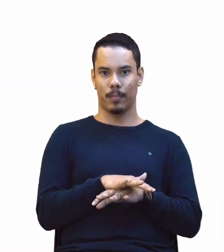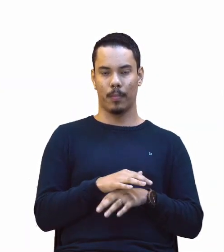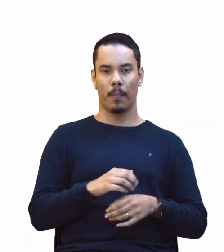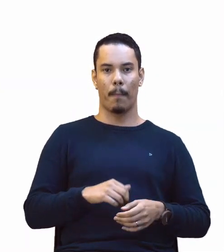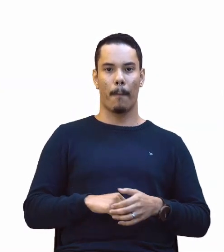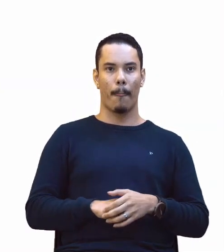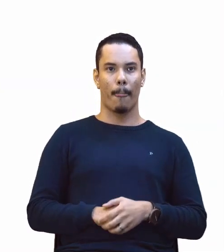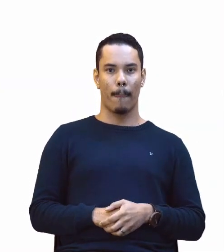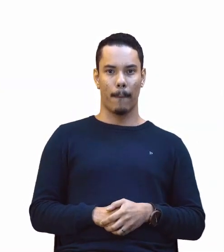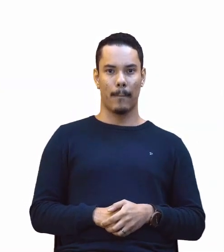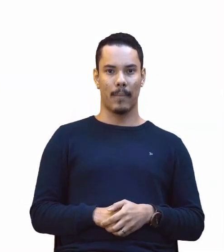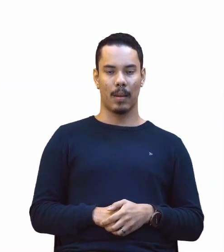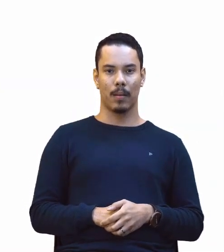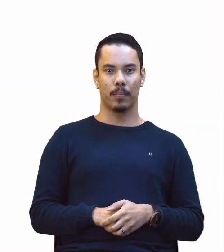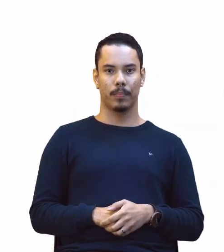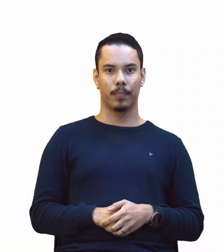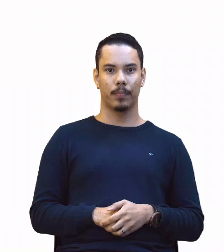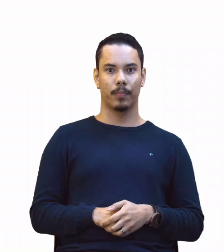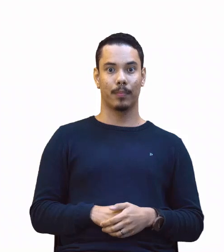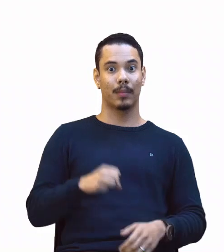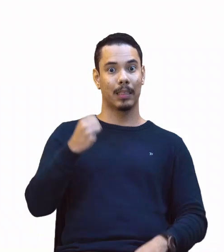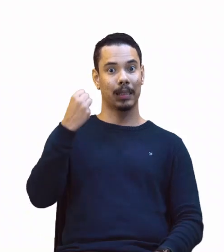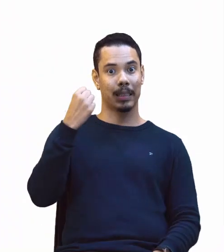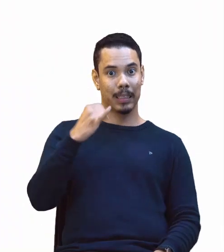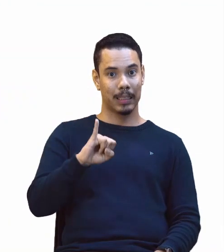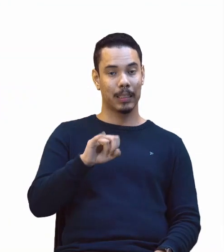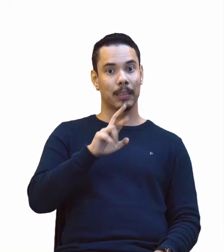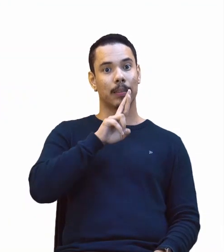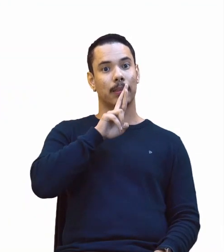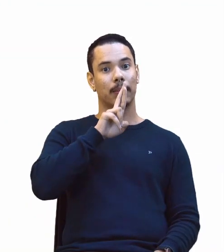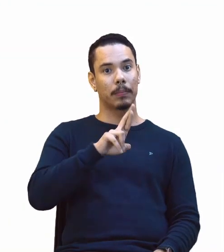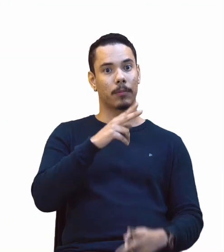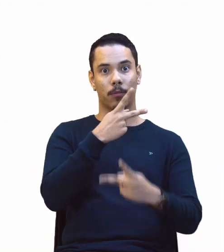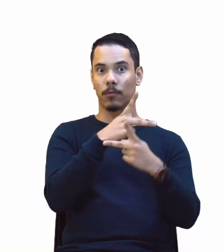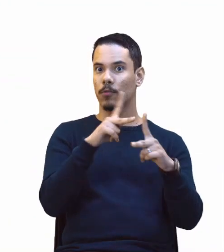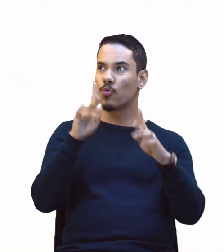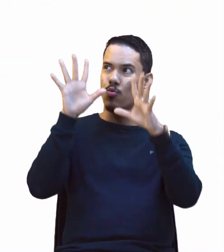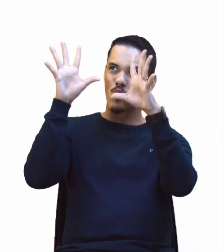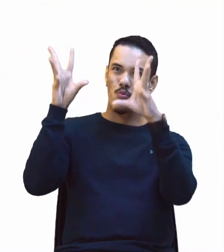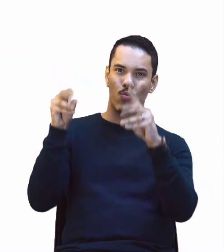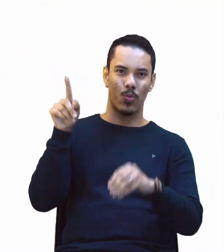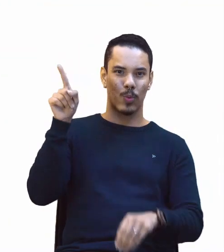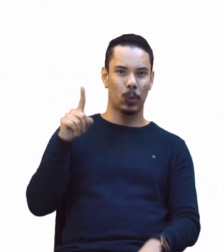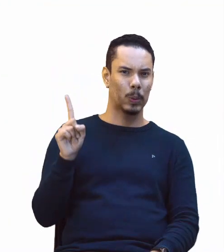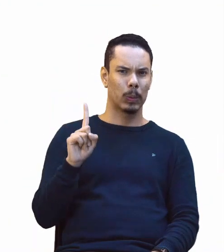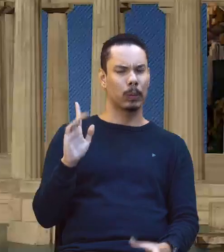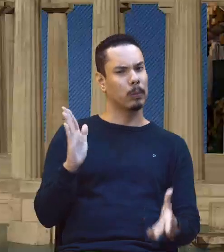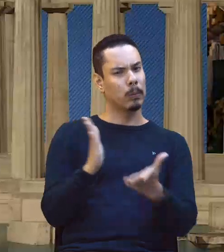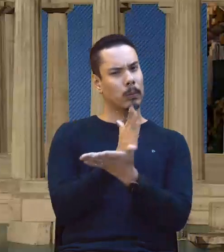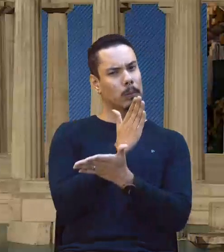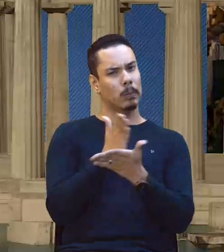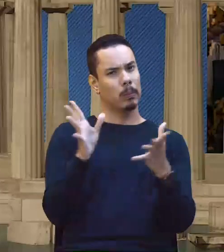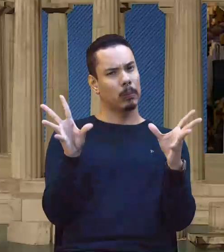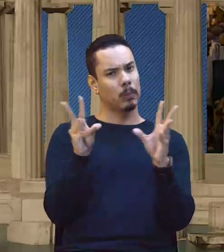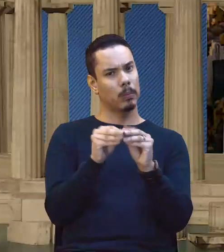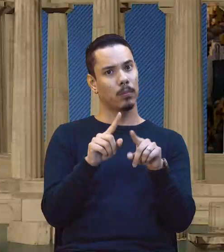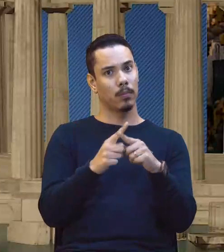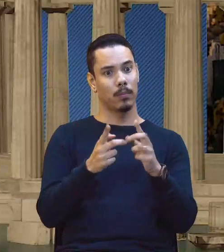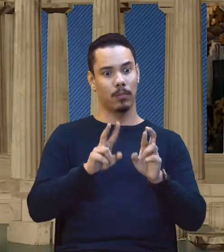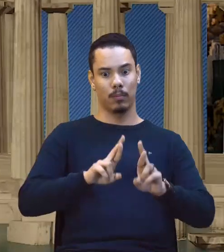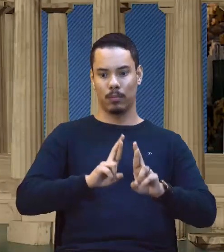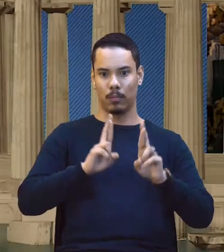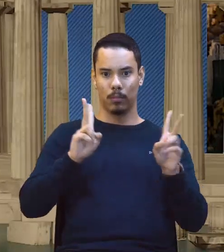Pessoal, caso a resposta de vocês não tenha sido tudo isso, tenha sido um pouco diferente, mas